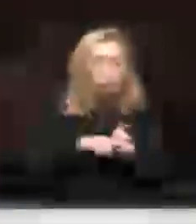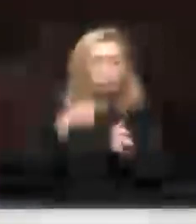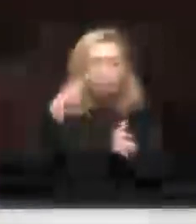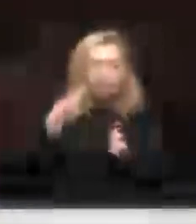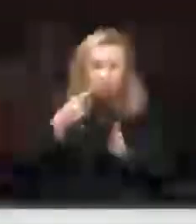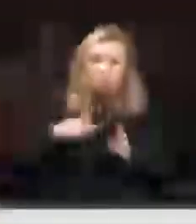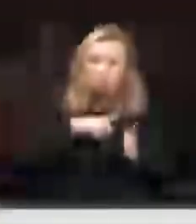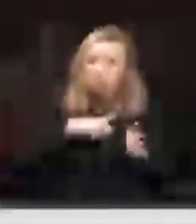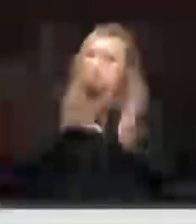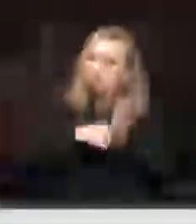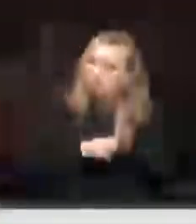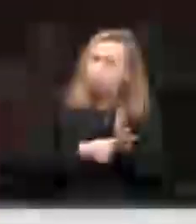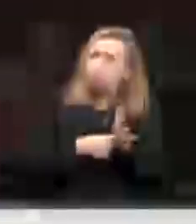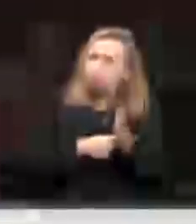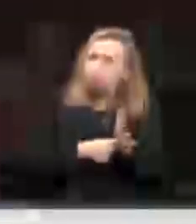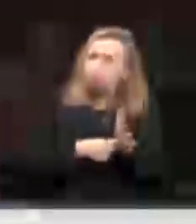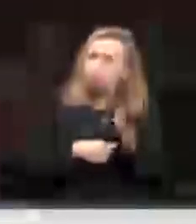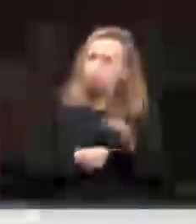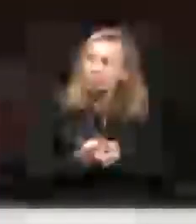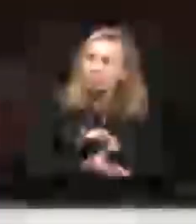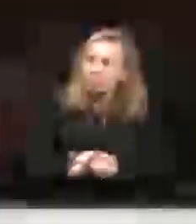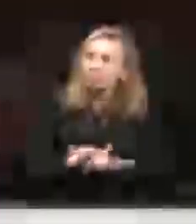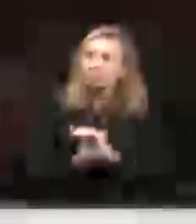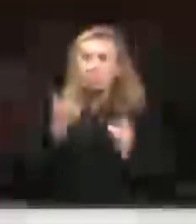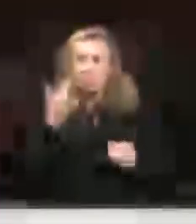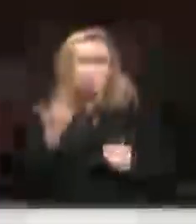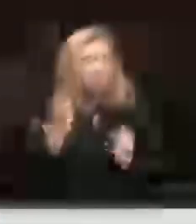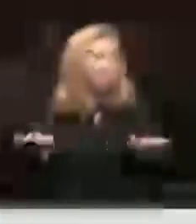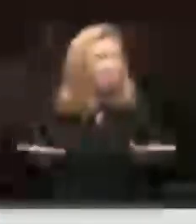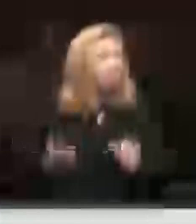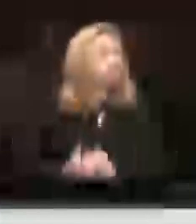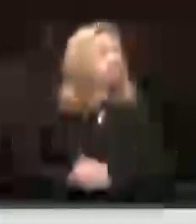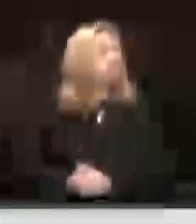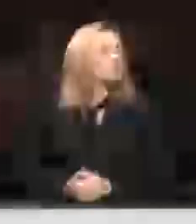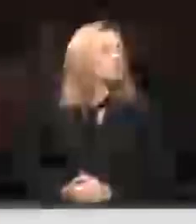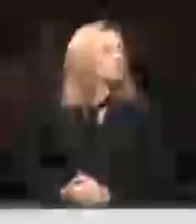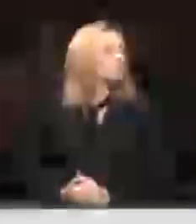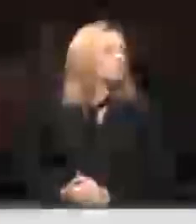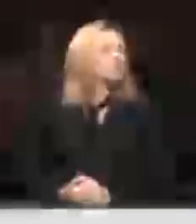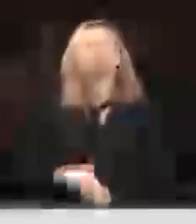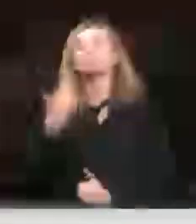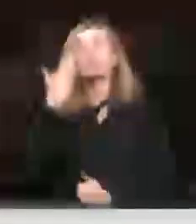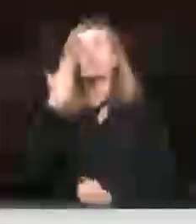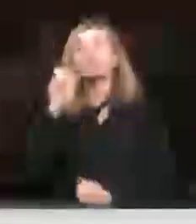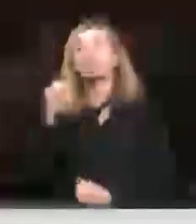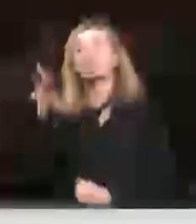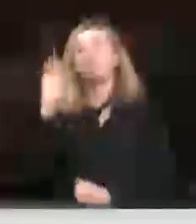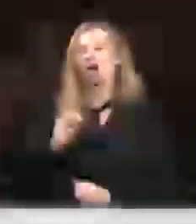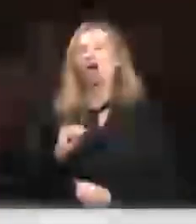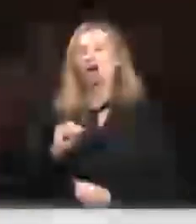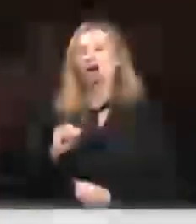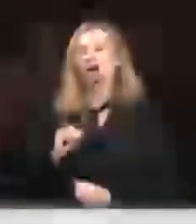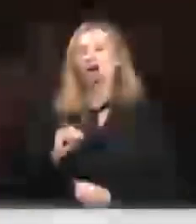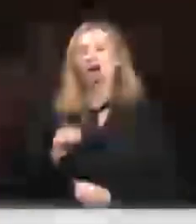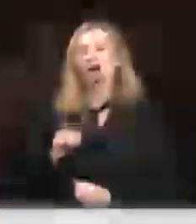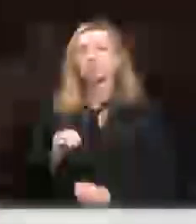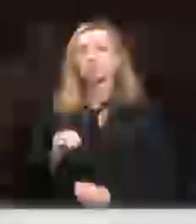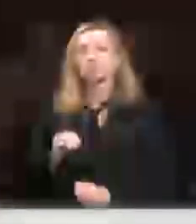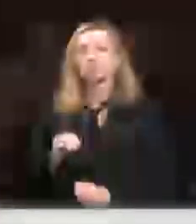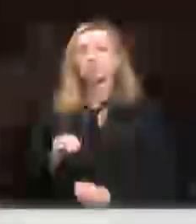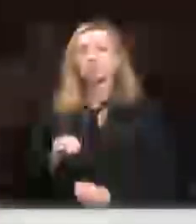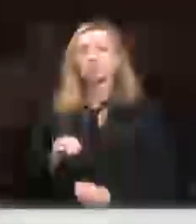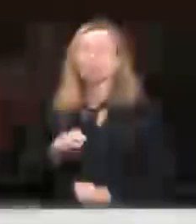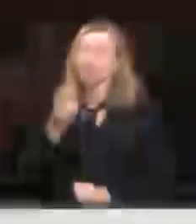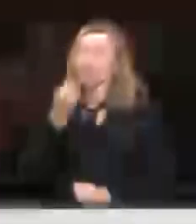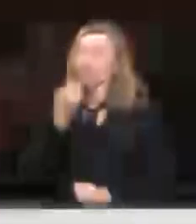eu topei aquela missão, porque entendia que o Eduardo era dos quadros que se